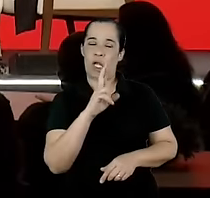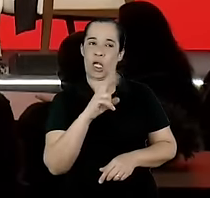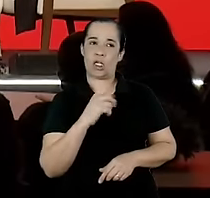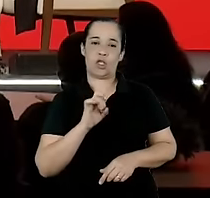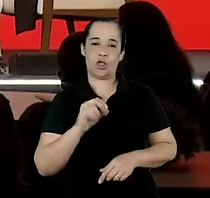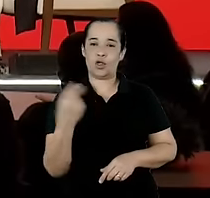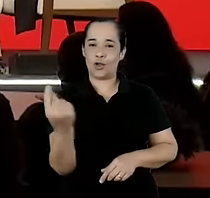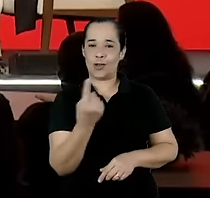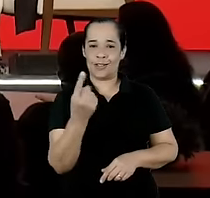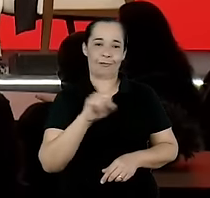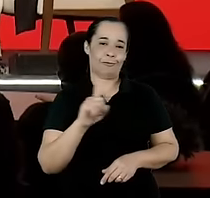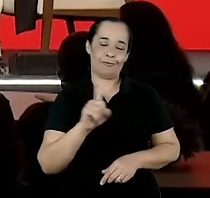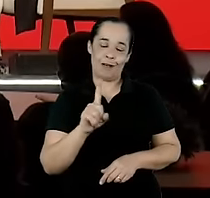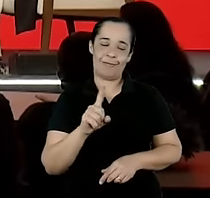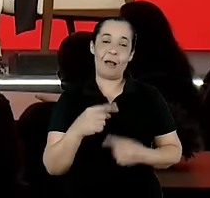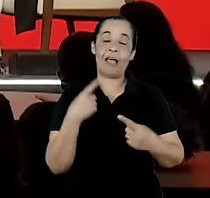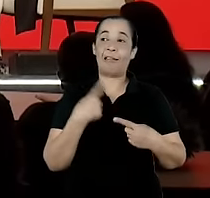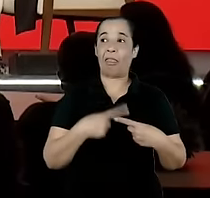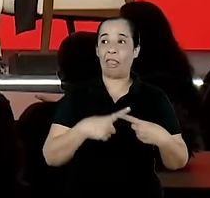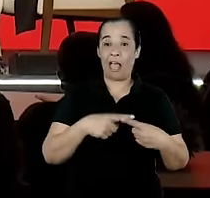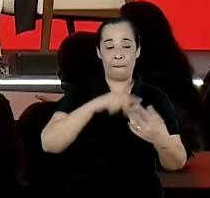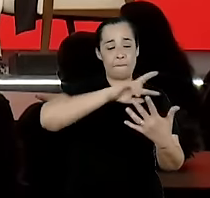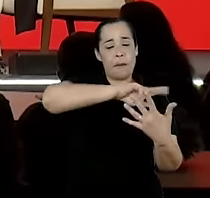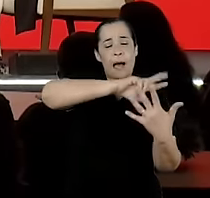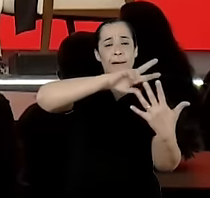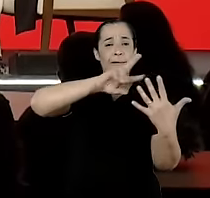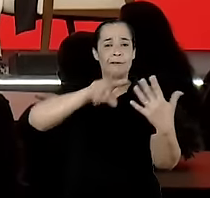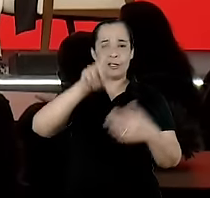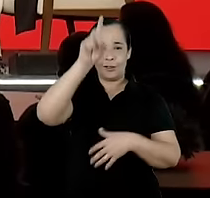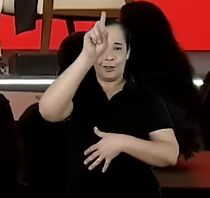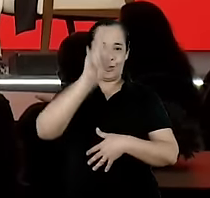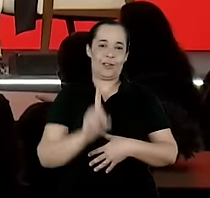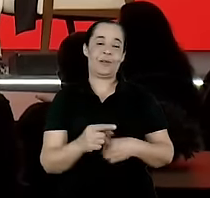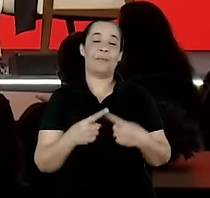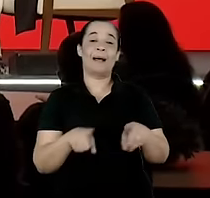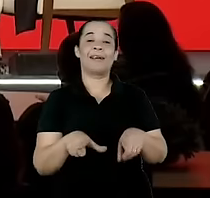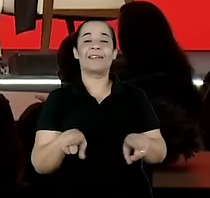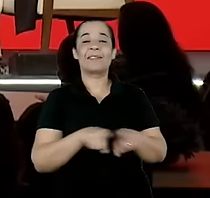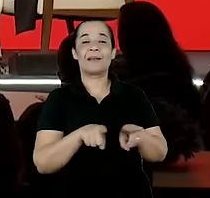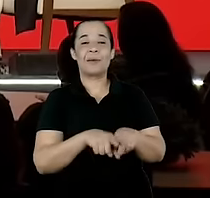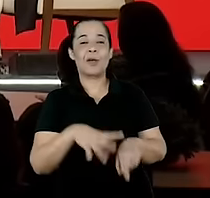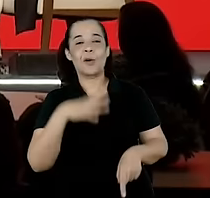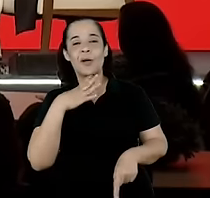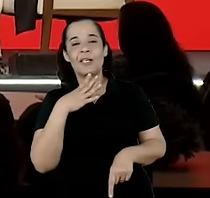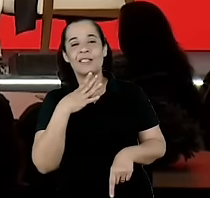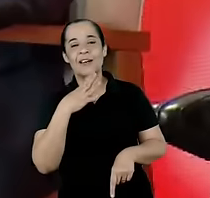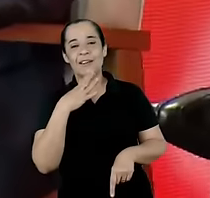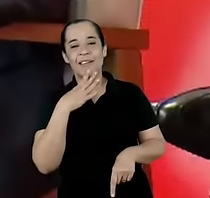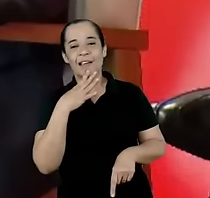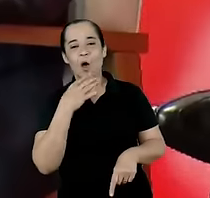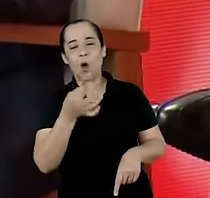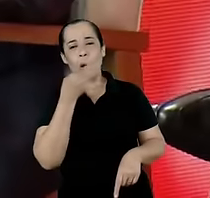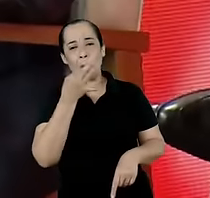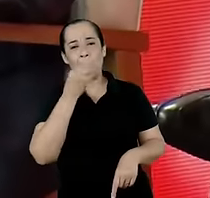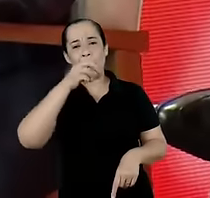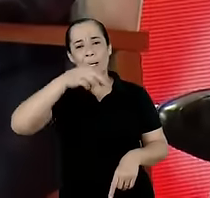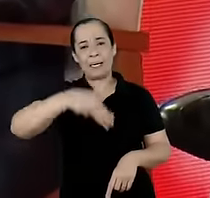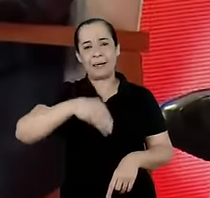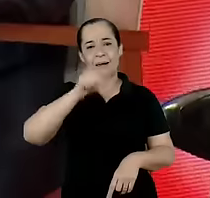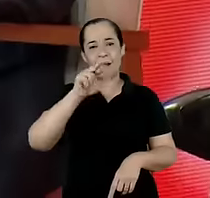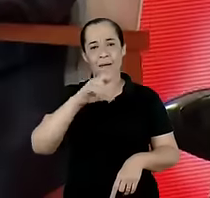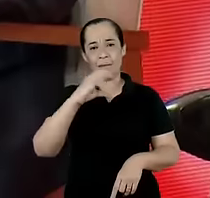passar pelos outros diretores mas eu queria ouvir também um pouco da oportunidade pro Marcos ser acho que a decisão é